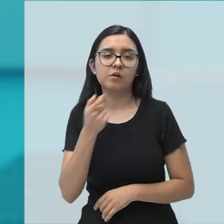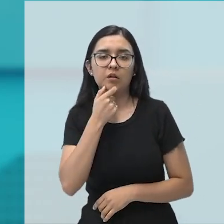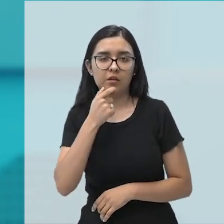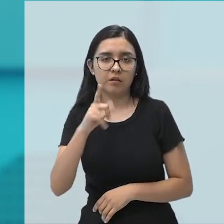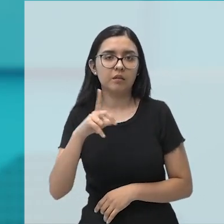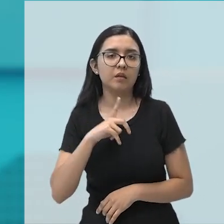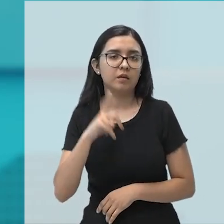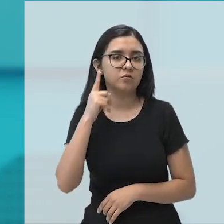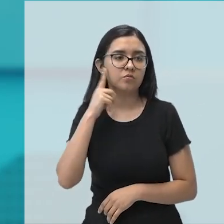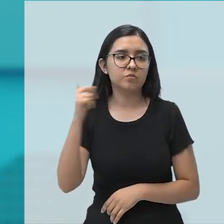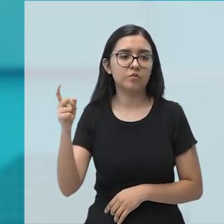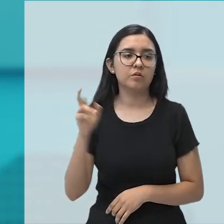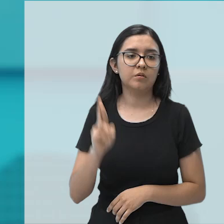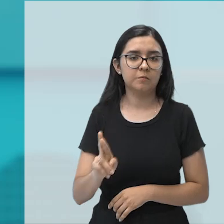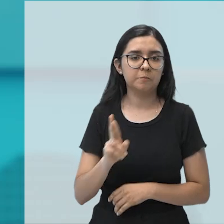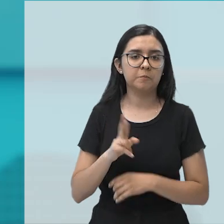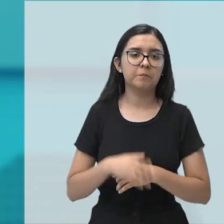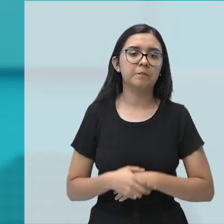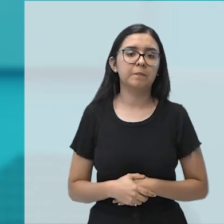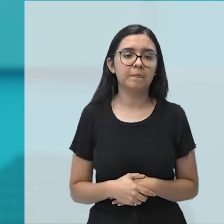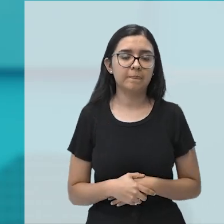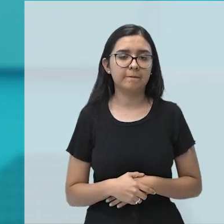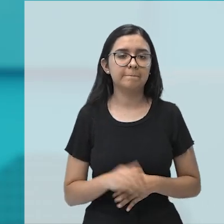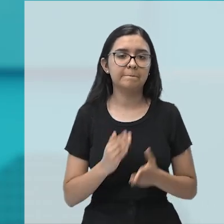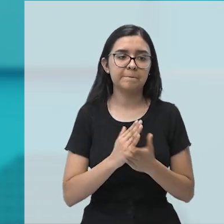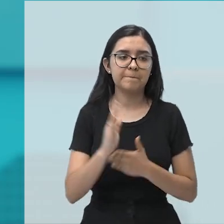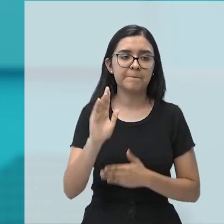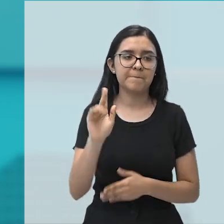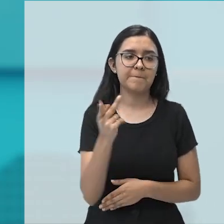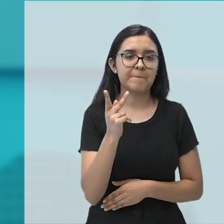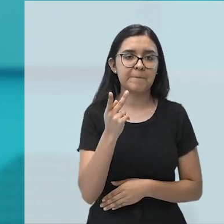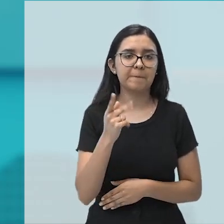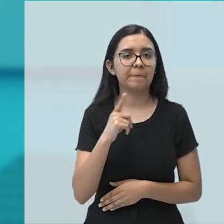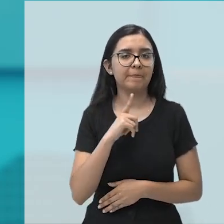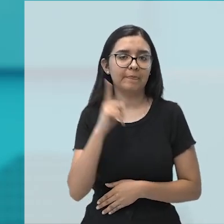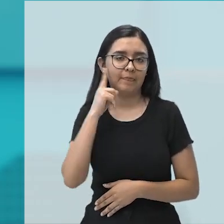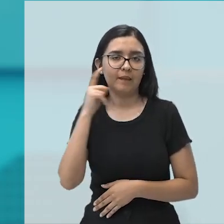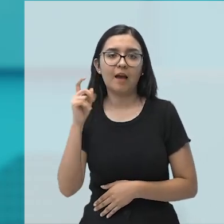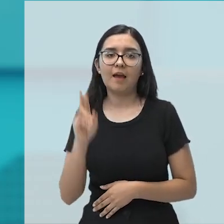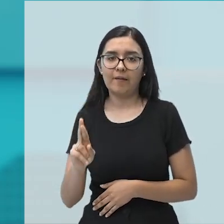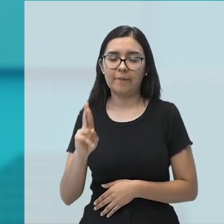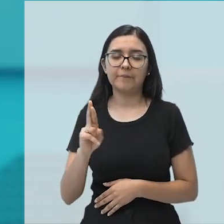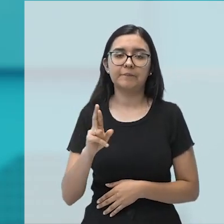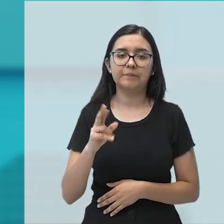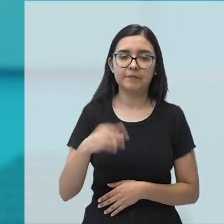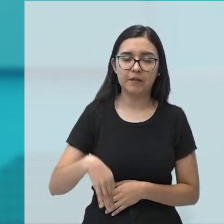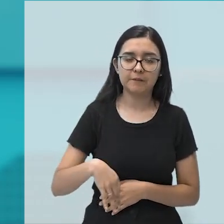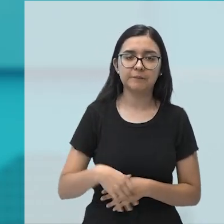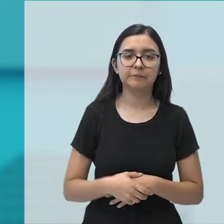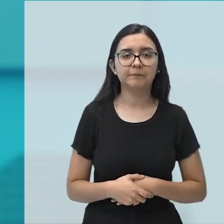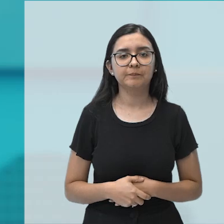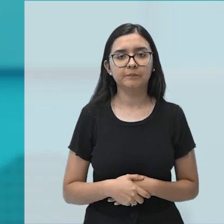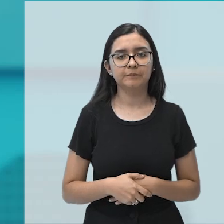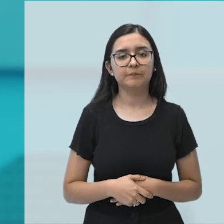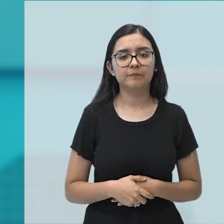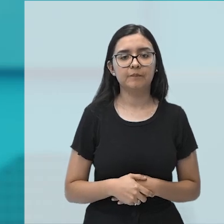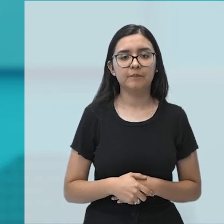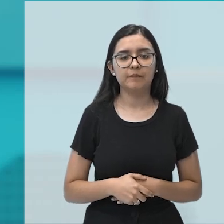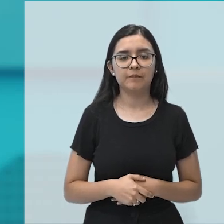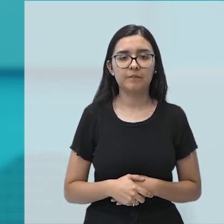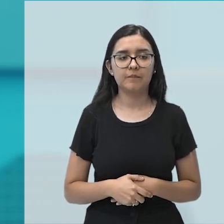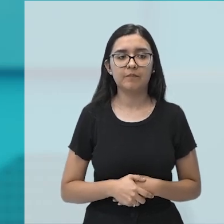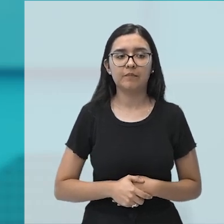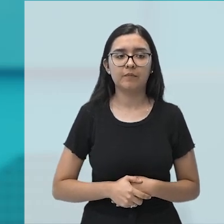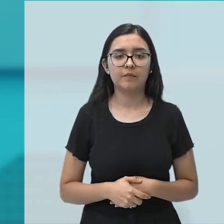maioria das vezes, na grande maioria das palavras com iniciais em H, vai ter som de R, tá certo? Portanto, verbo